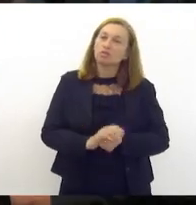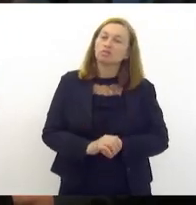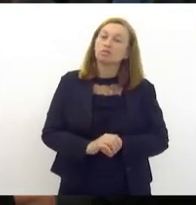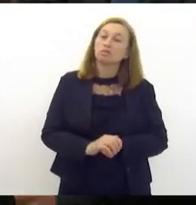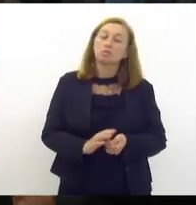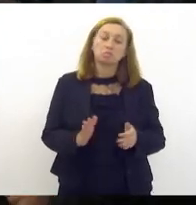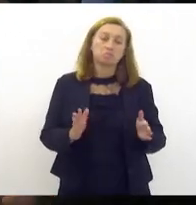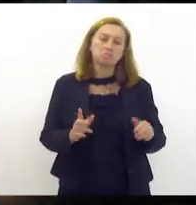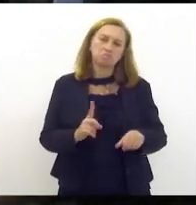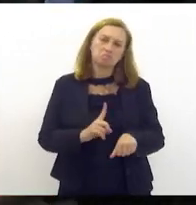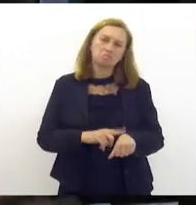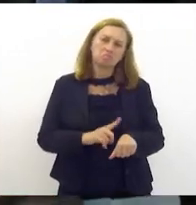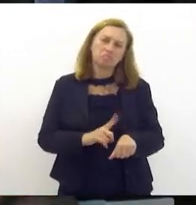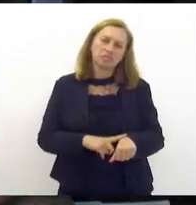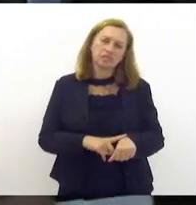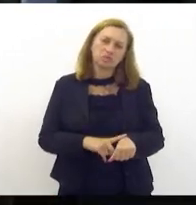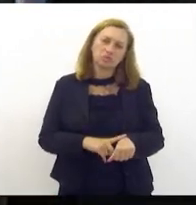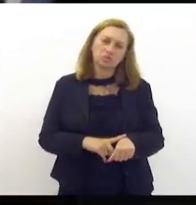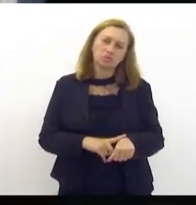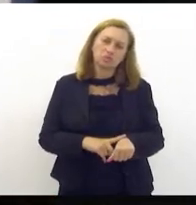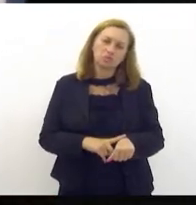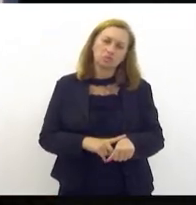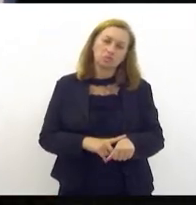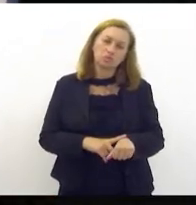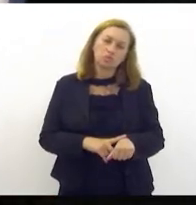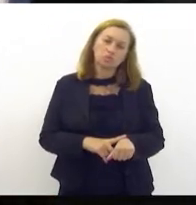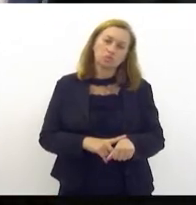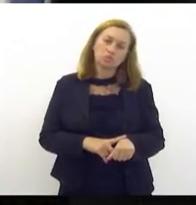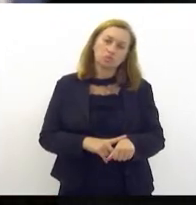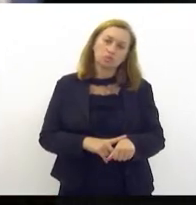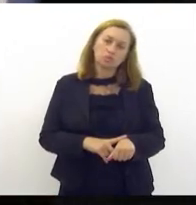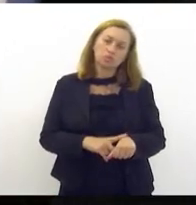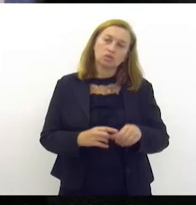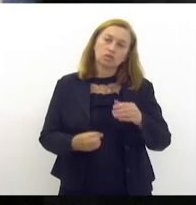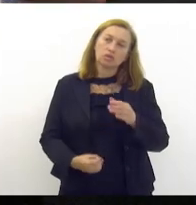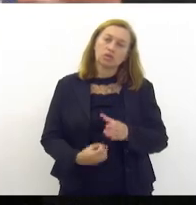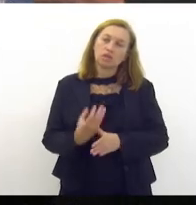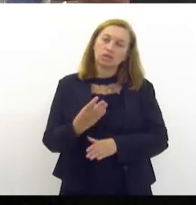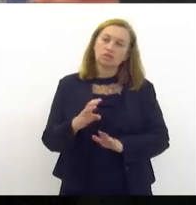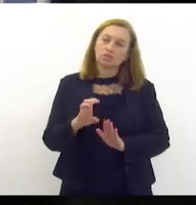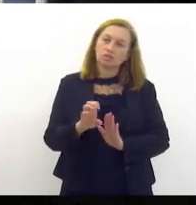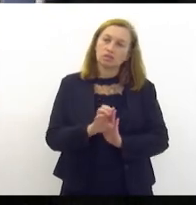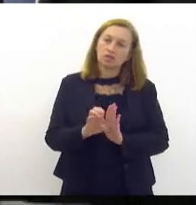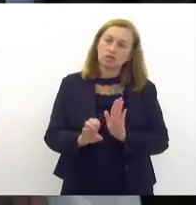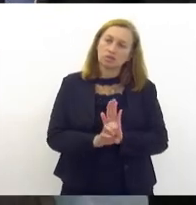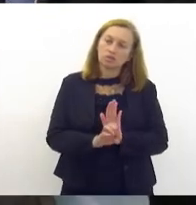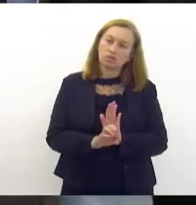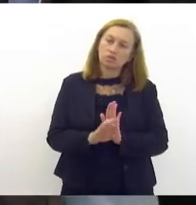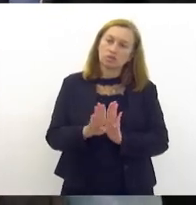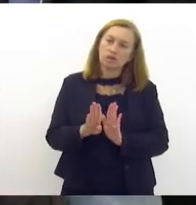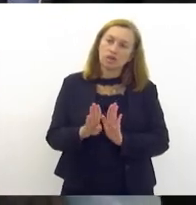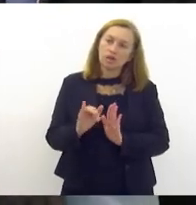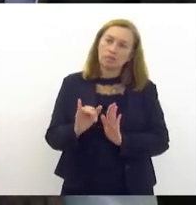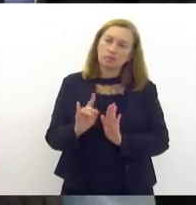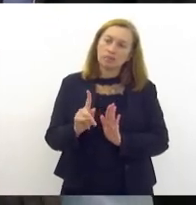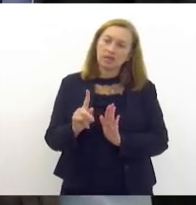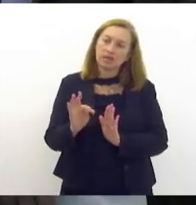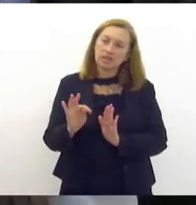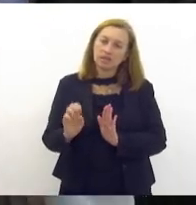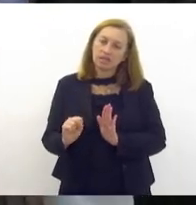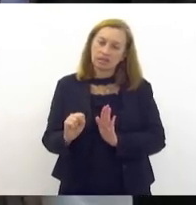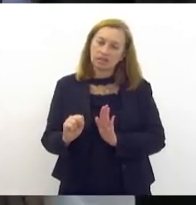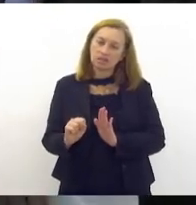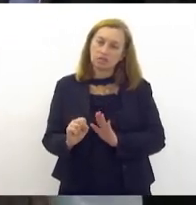um momento de confecção, construindo o Estatuto da Blitz no Estado do Rio de Janeiro. A Comissão de Combate à